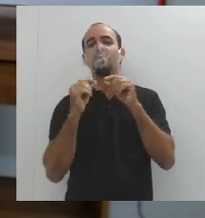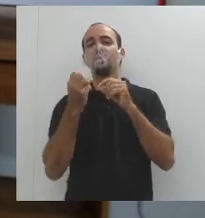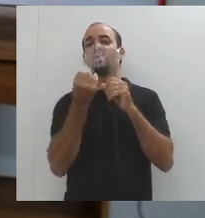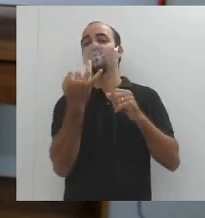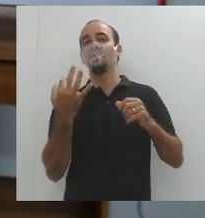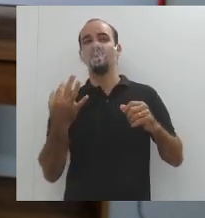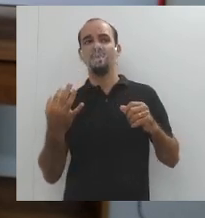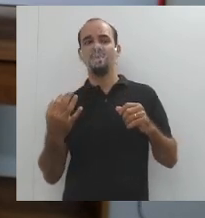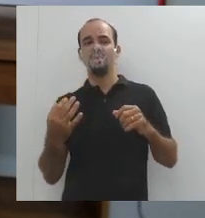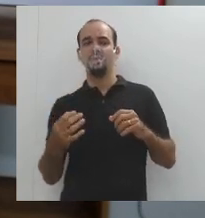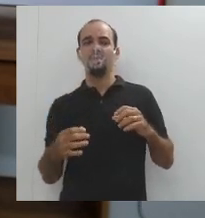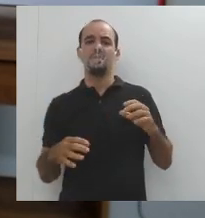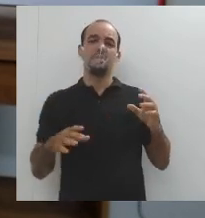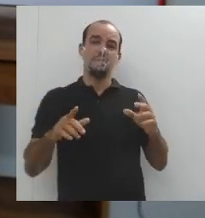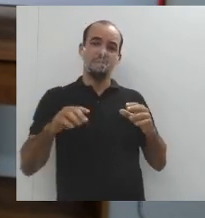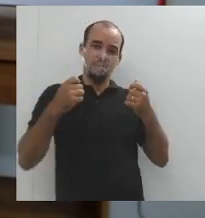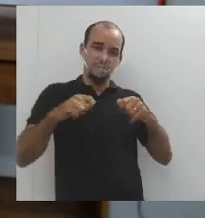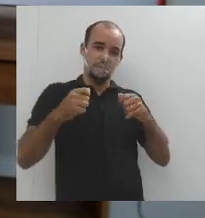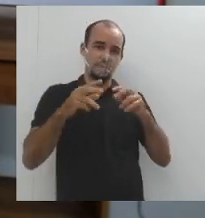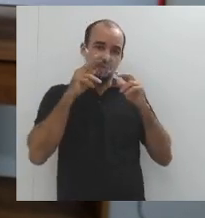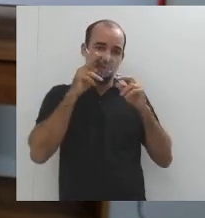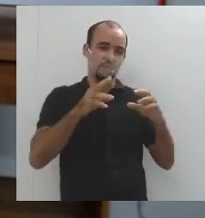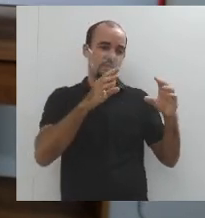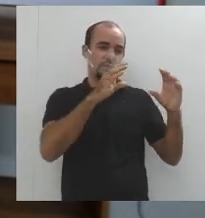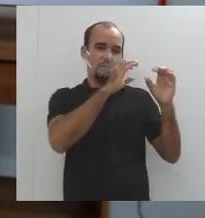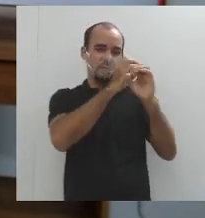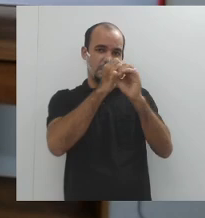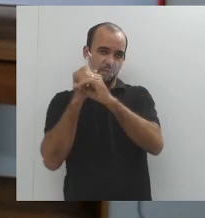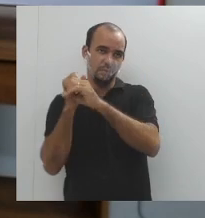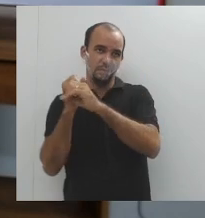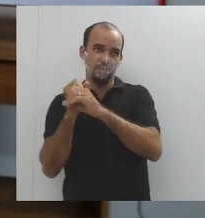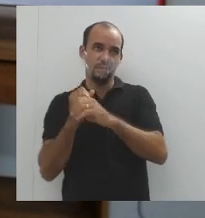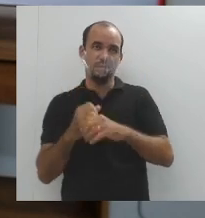balanceada. Aqui está, ó, carbono,